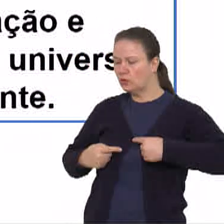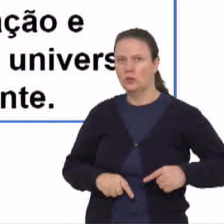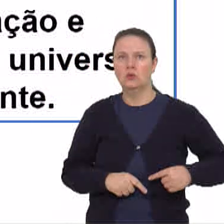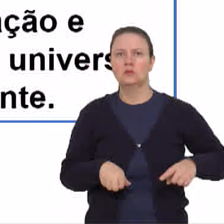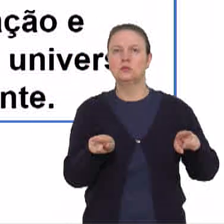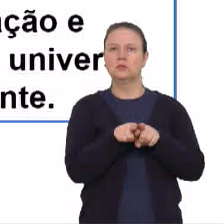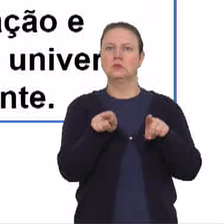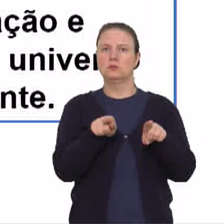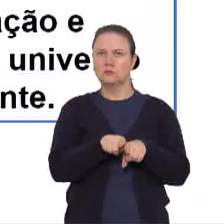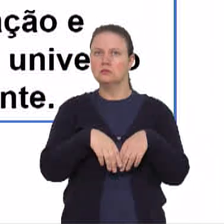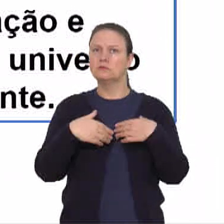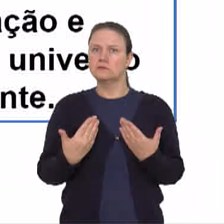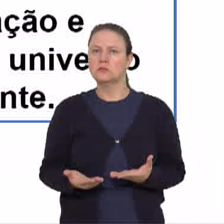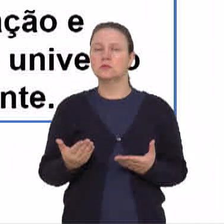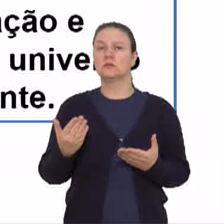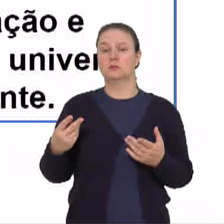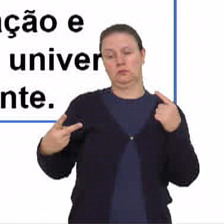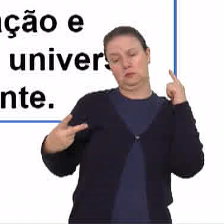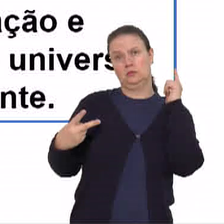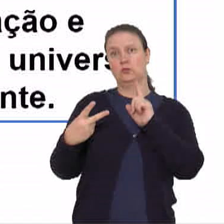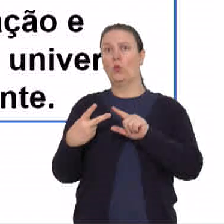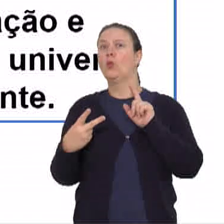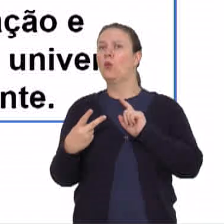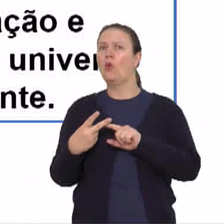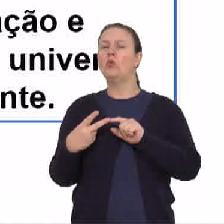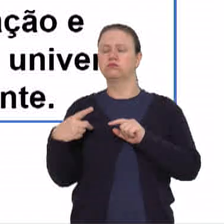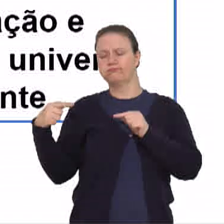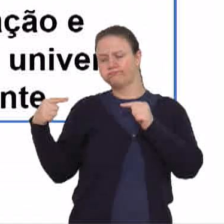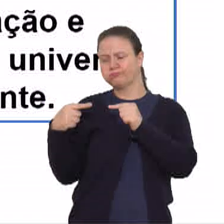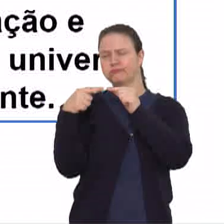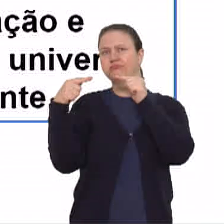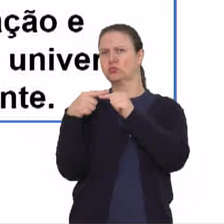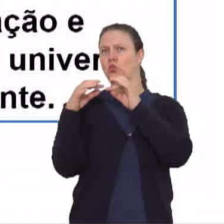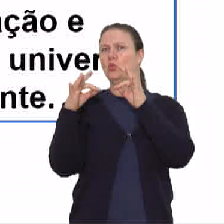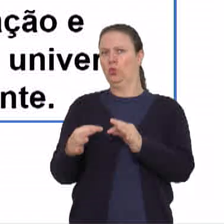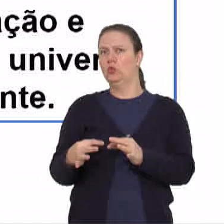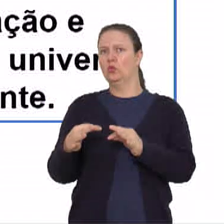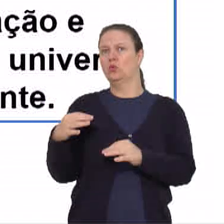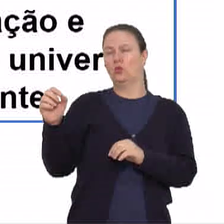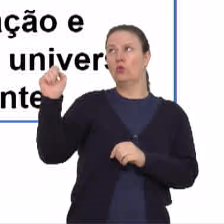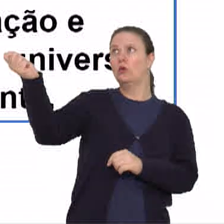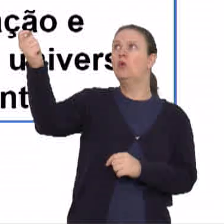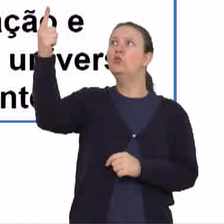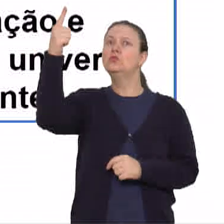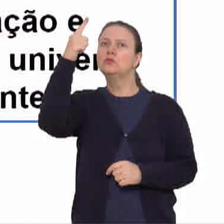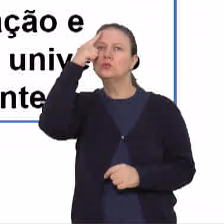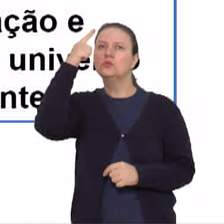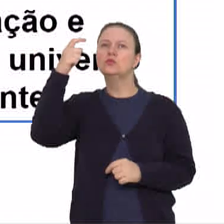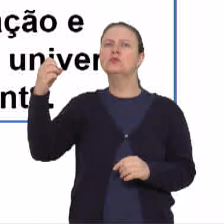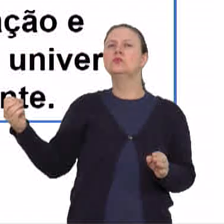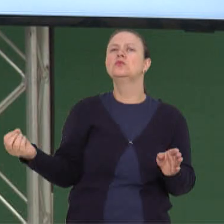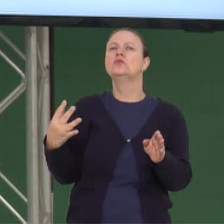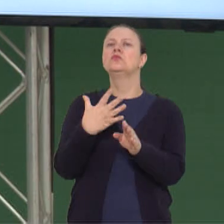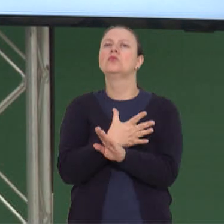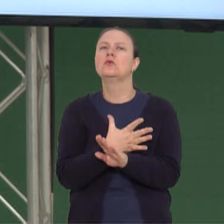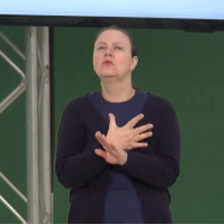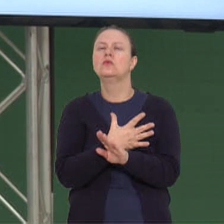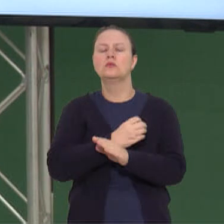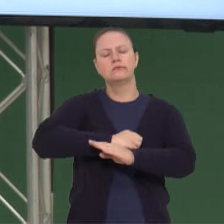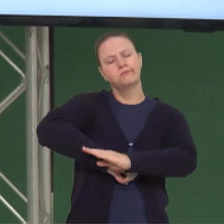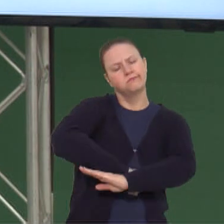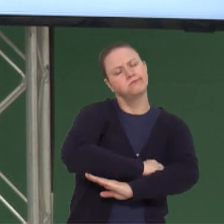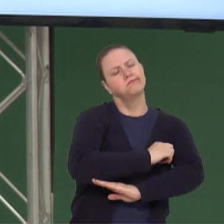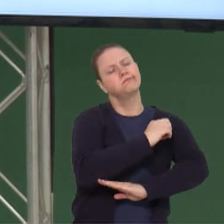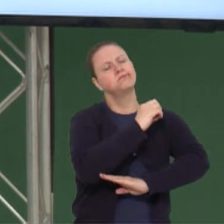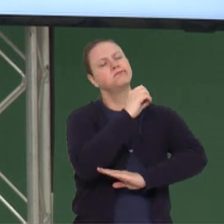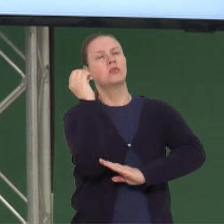reação. Segundo ele, Heráclito, o Sol é novo a cada dia e